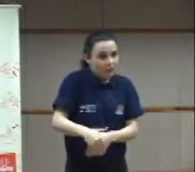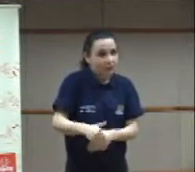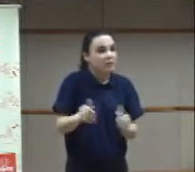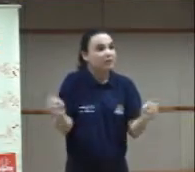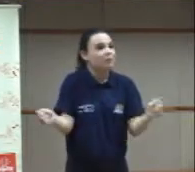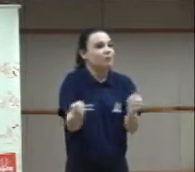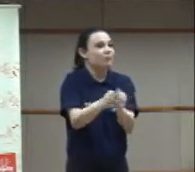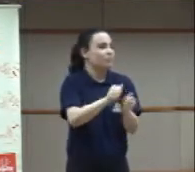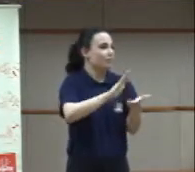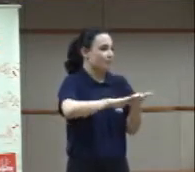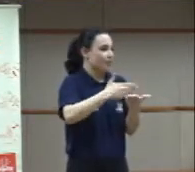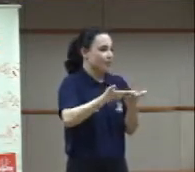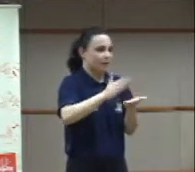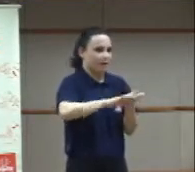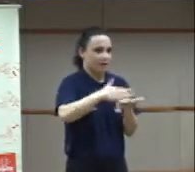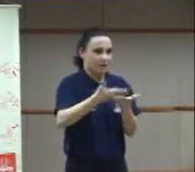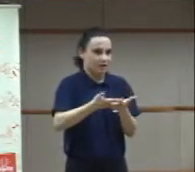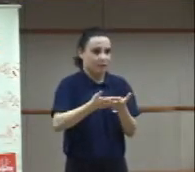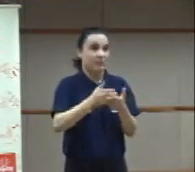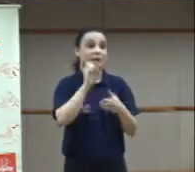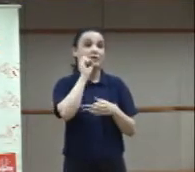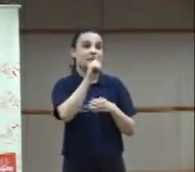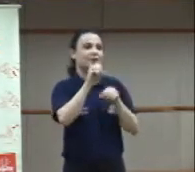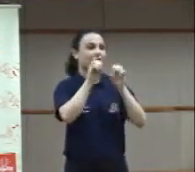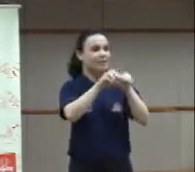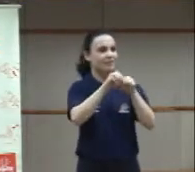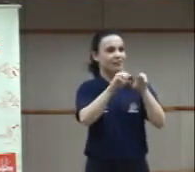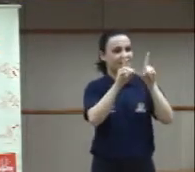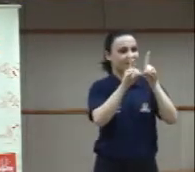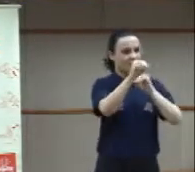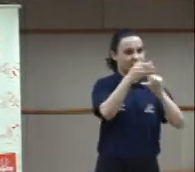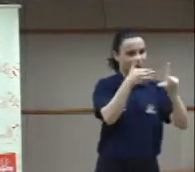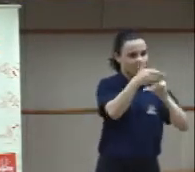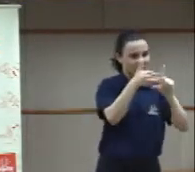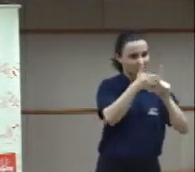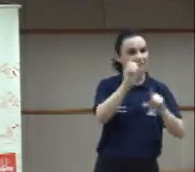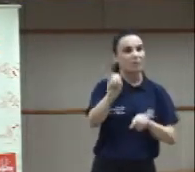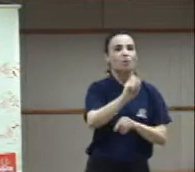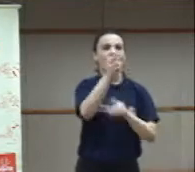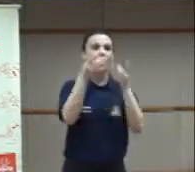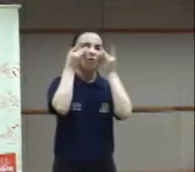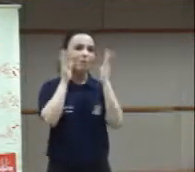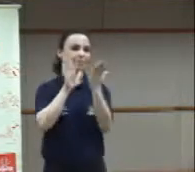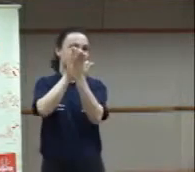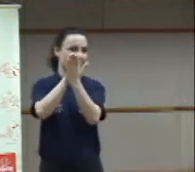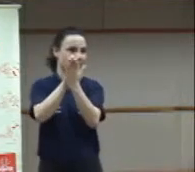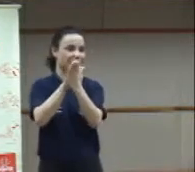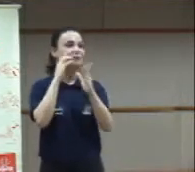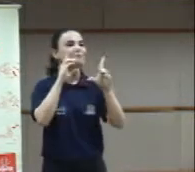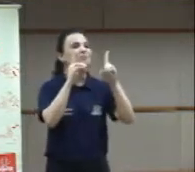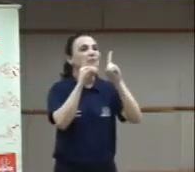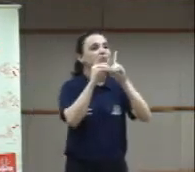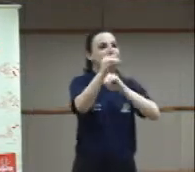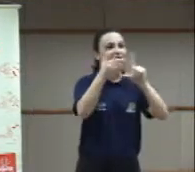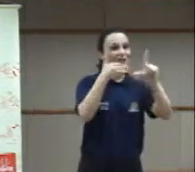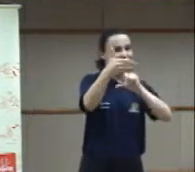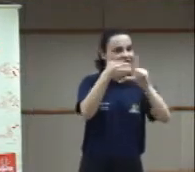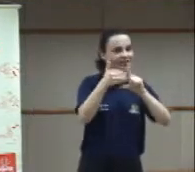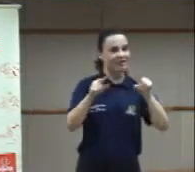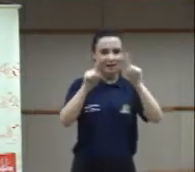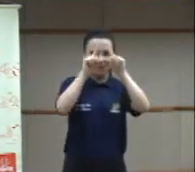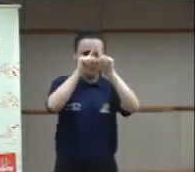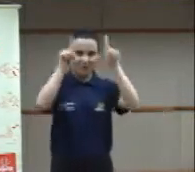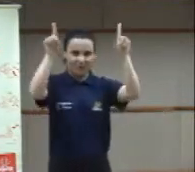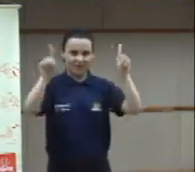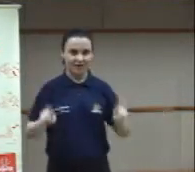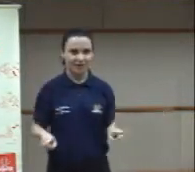cursos presenciais quanto da EAD. Porque na EAD, o intérprete de Libras vai na janela de Libras,